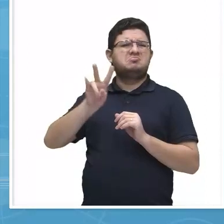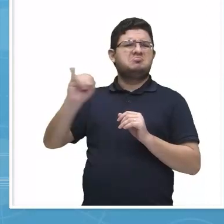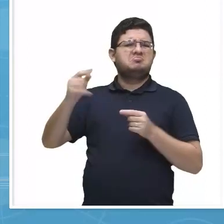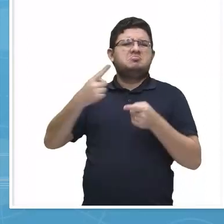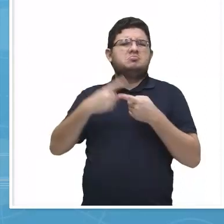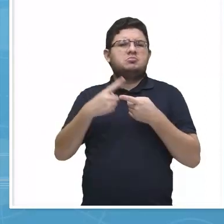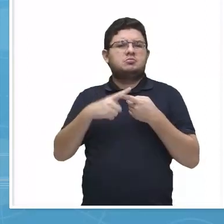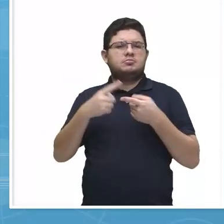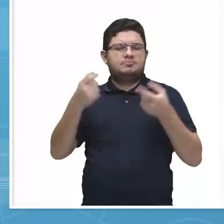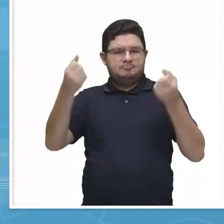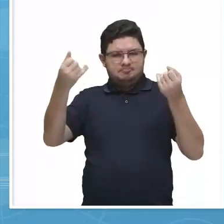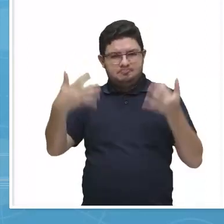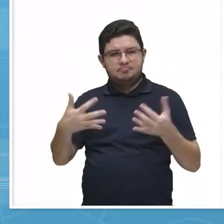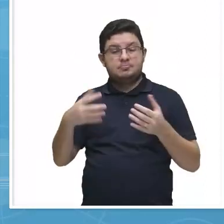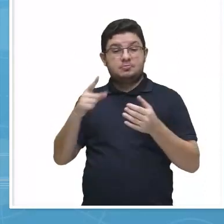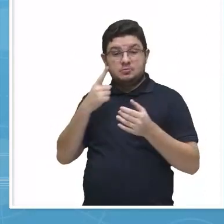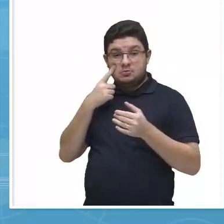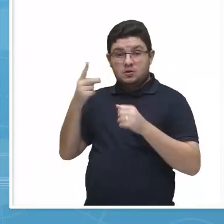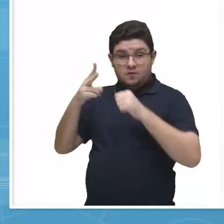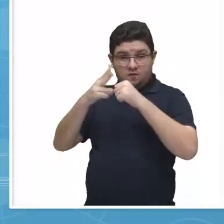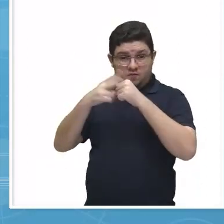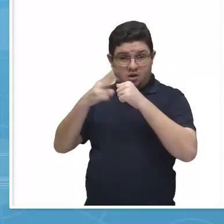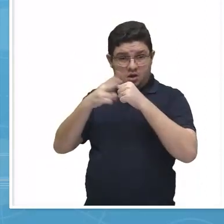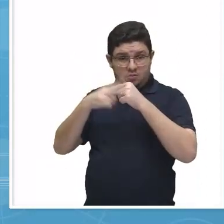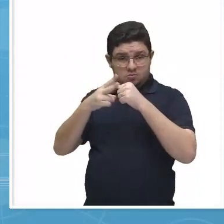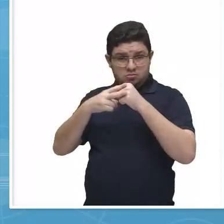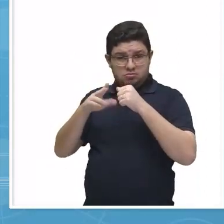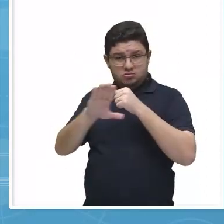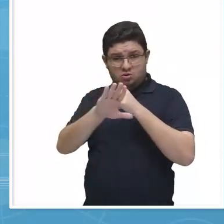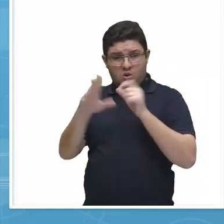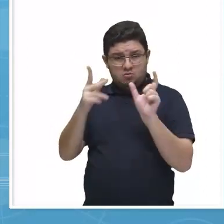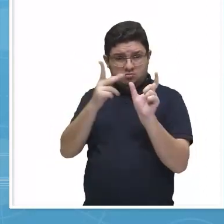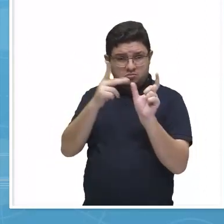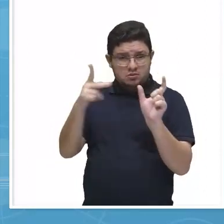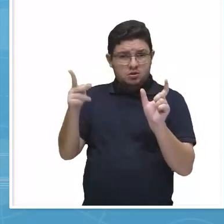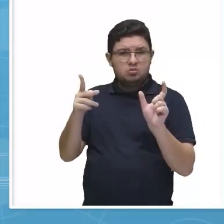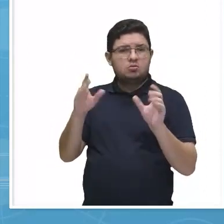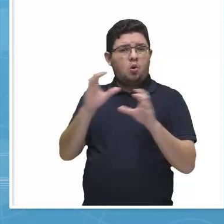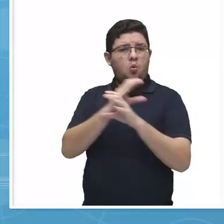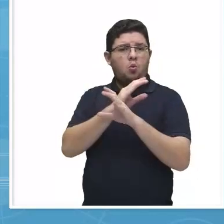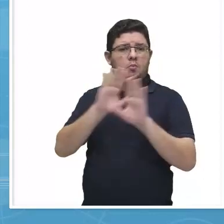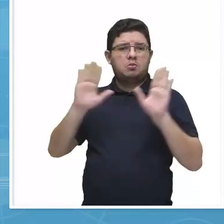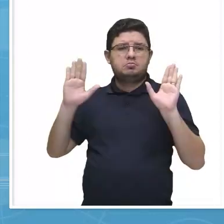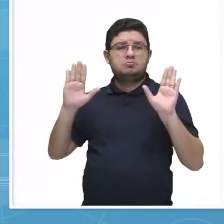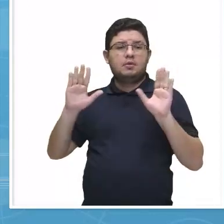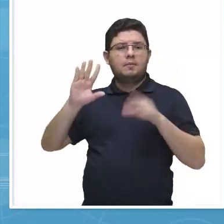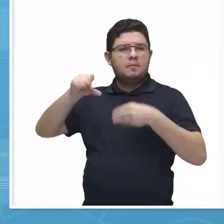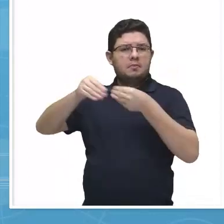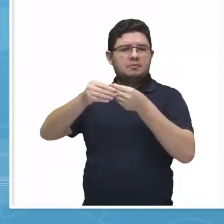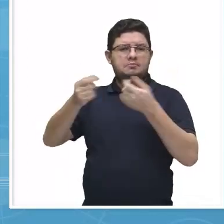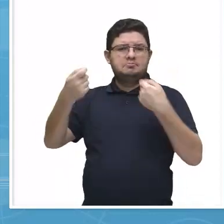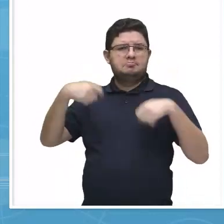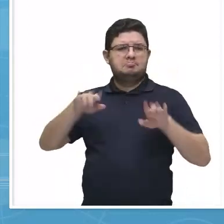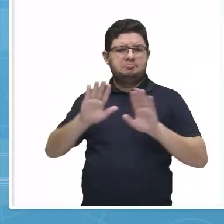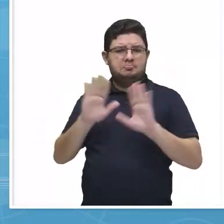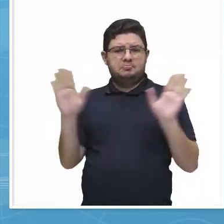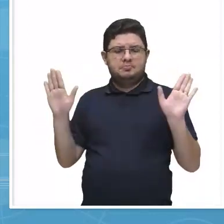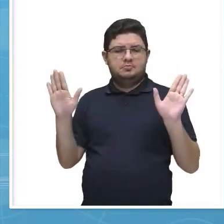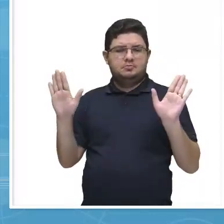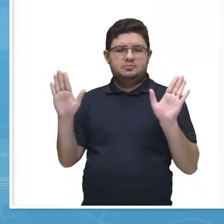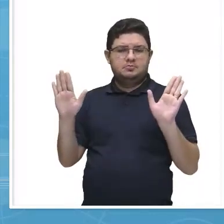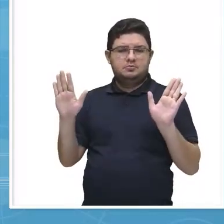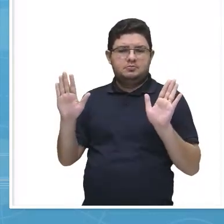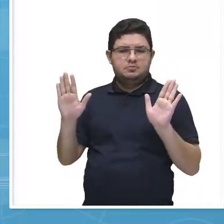ele sozinho tem sentido completo e constitui o predicado. Eu não necessito acrescentar uma informação aqui,